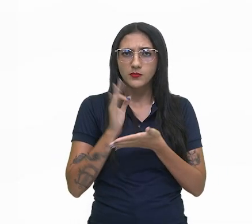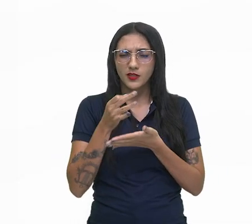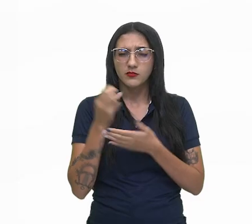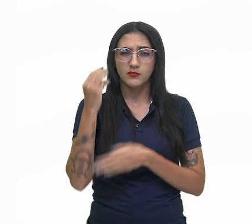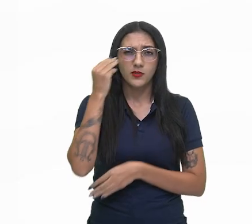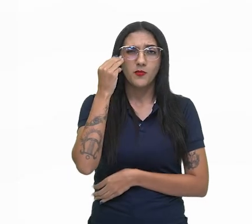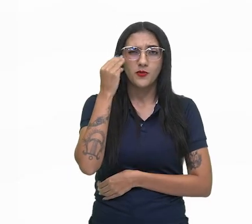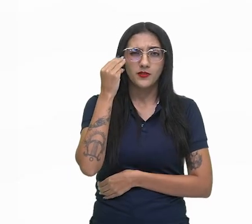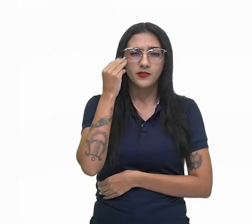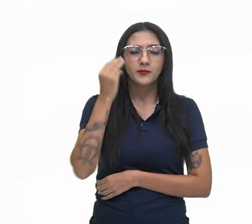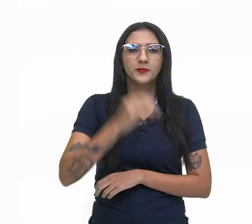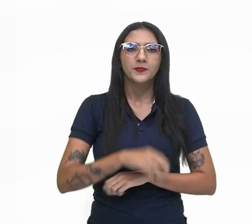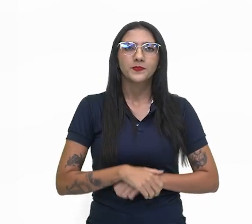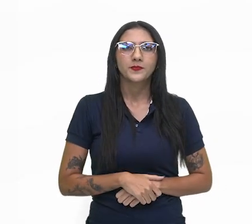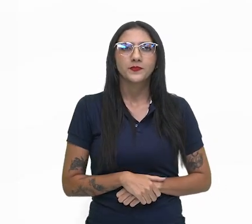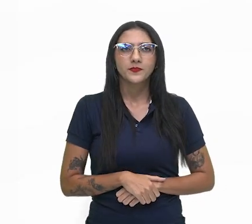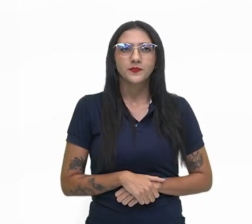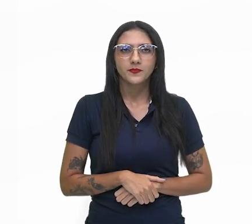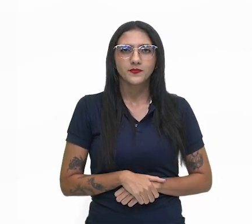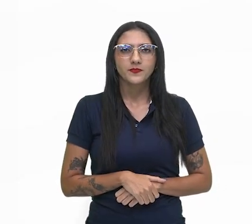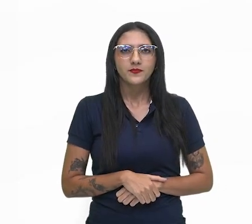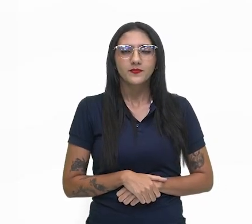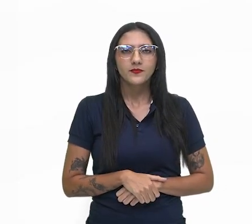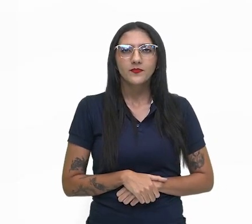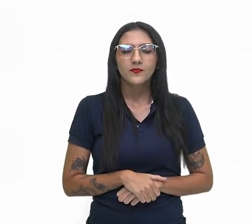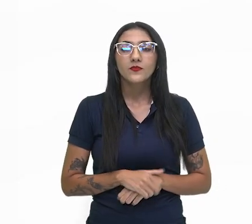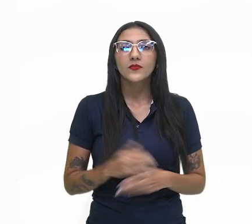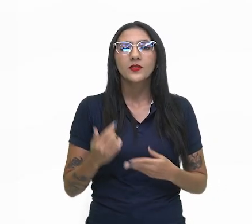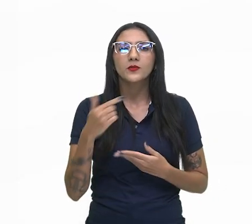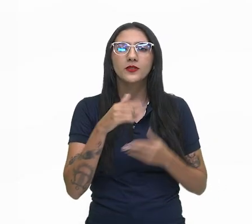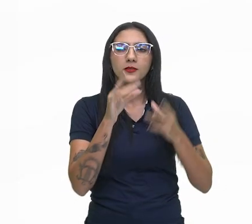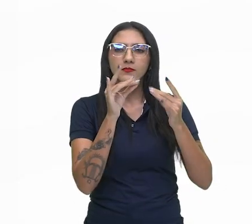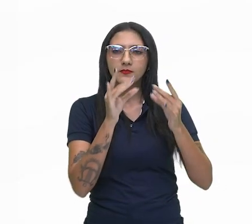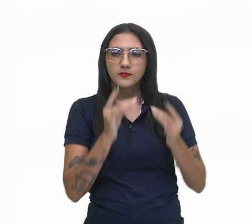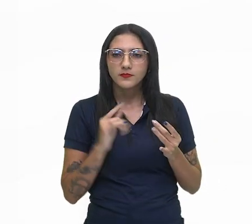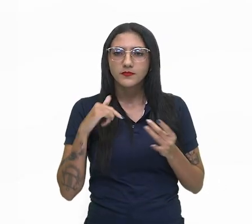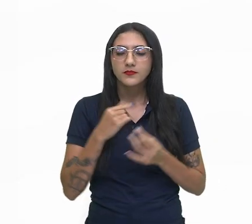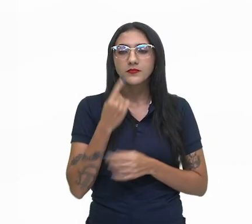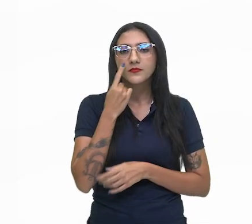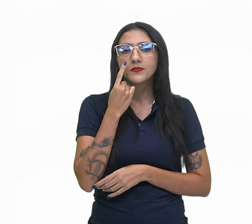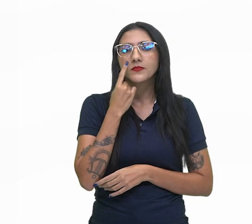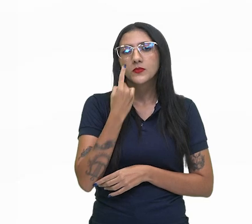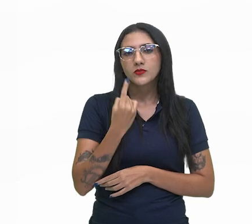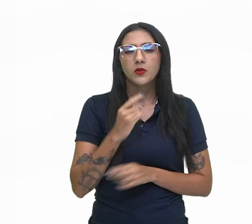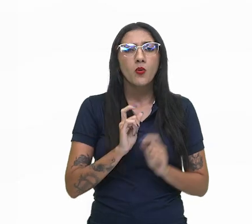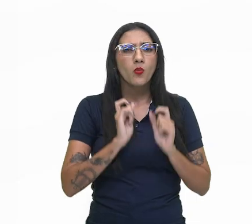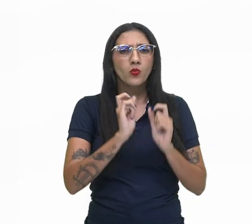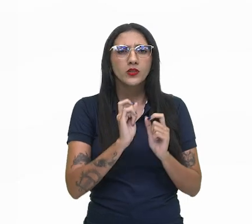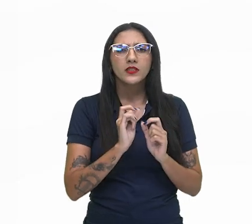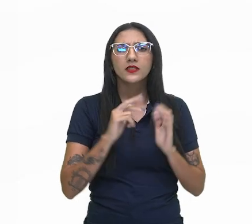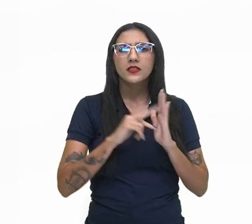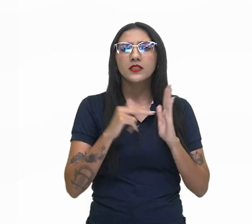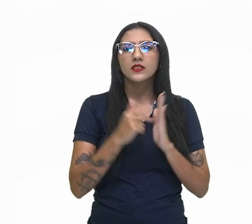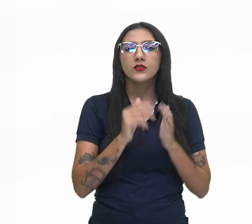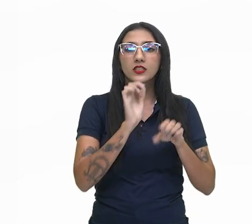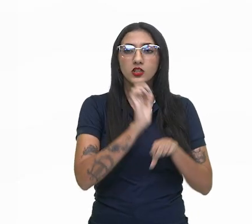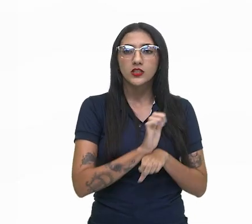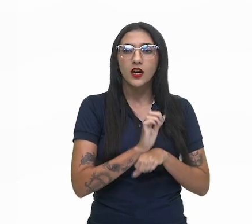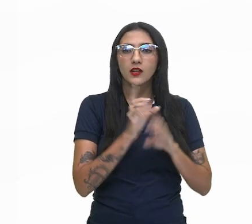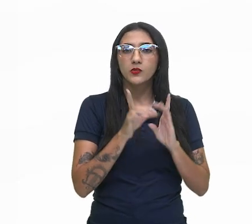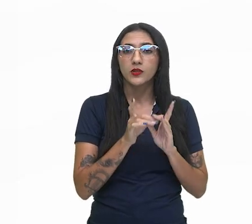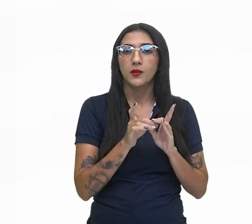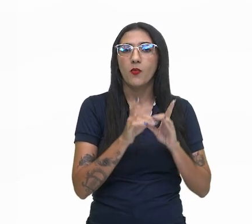bem isso daí, tá? Na definição, nós vimos o que é Estado democrático de